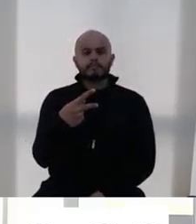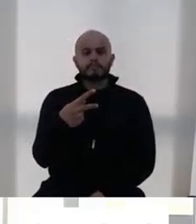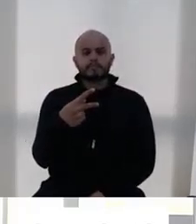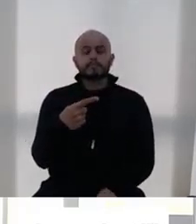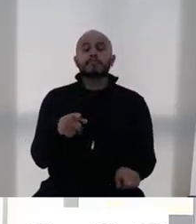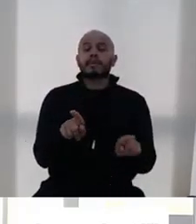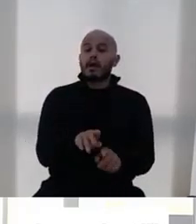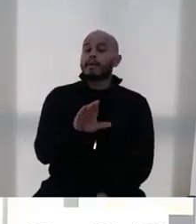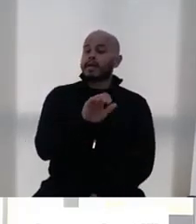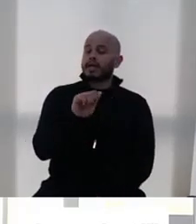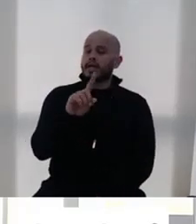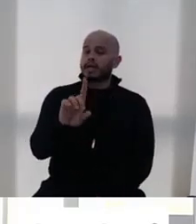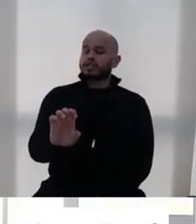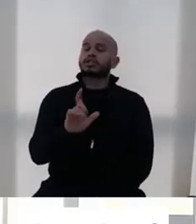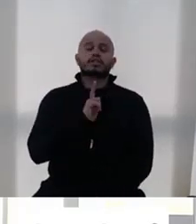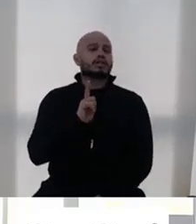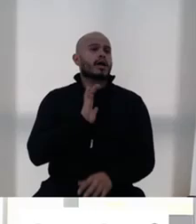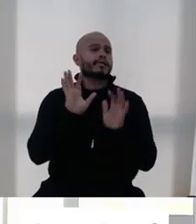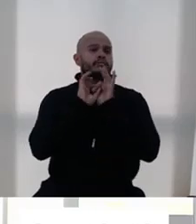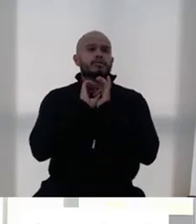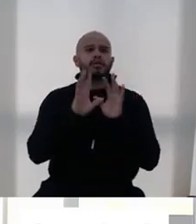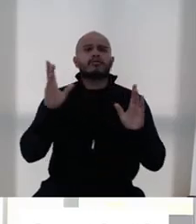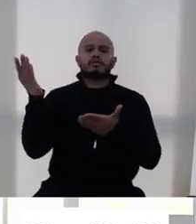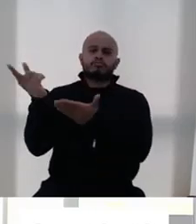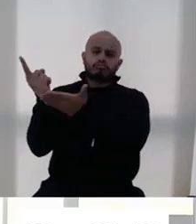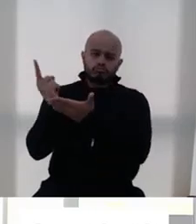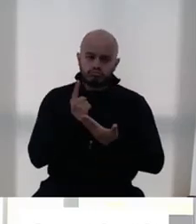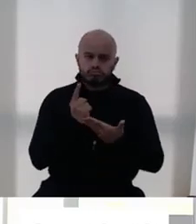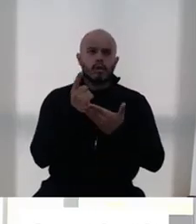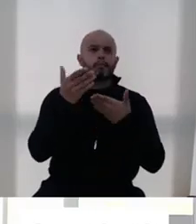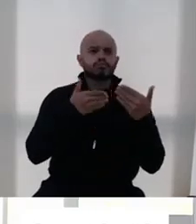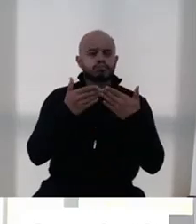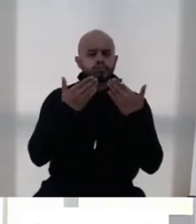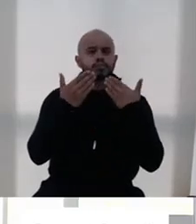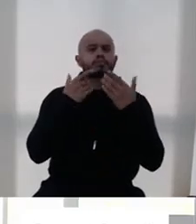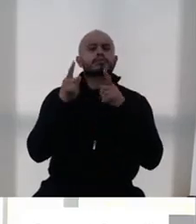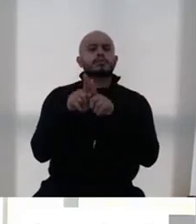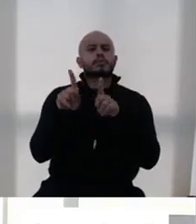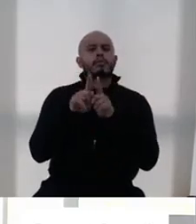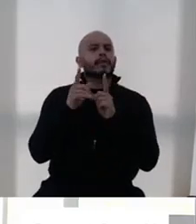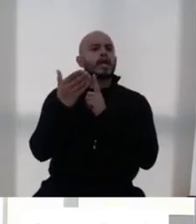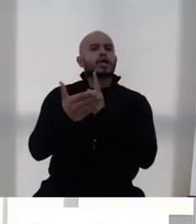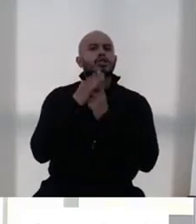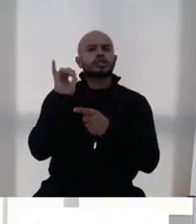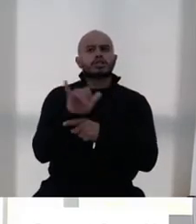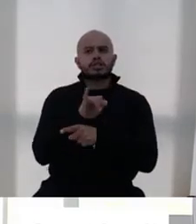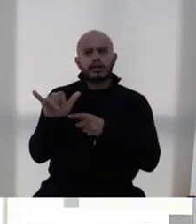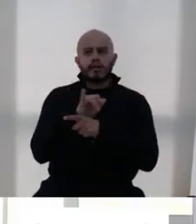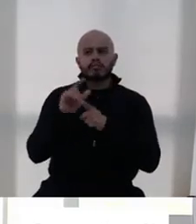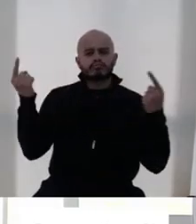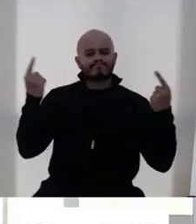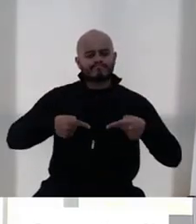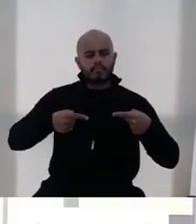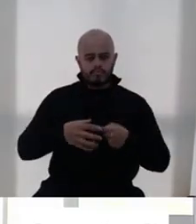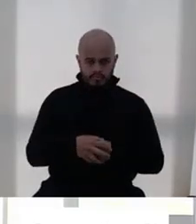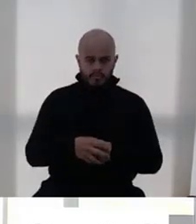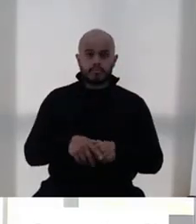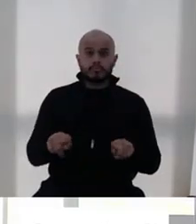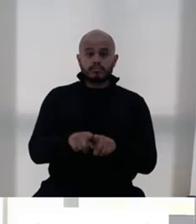quanto o CAD estão disponíveis para o acolhimento, orientação e construção de estratégias de enfrentamento. Também nesta terça-feira,